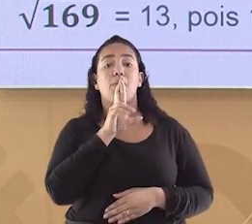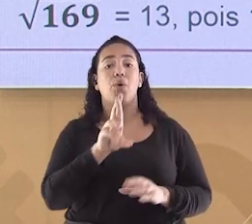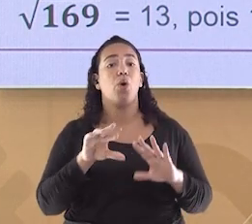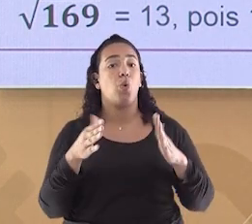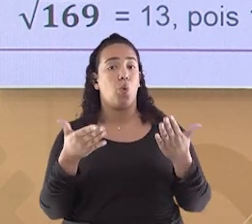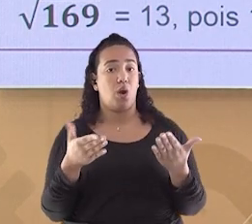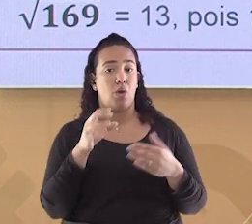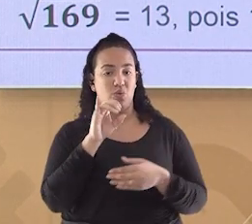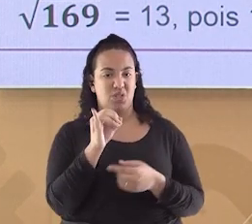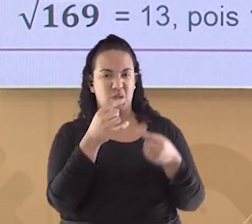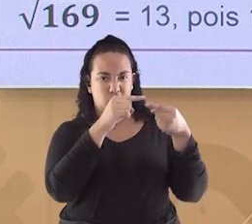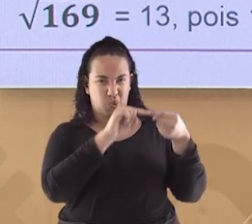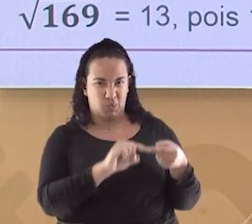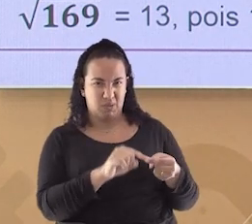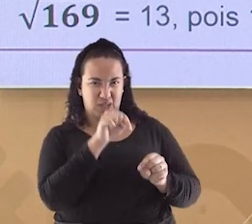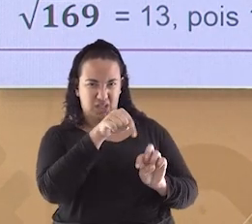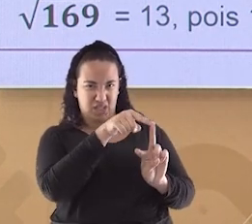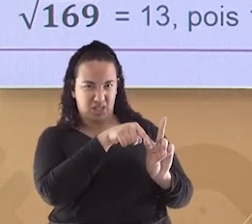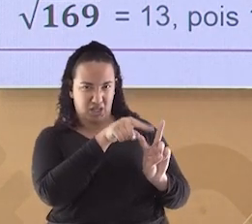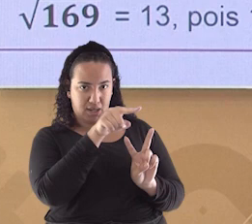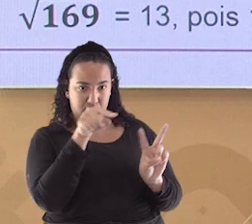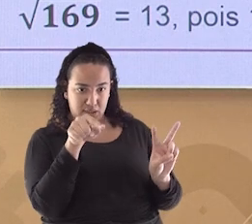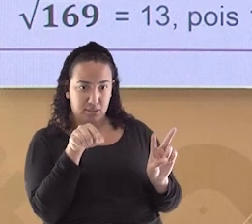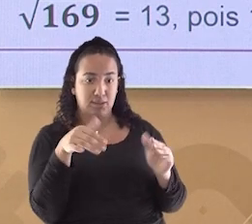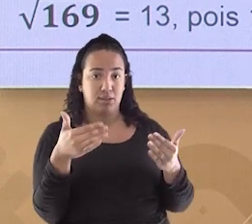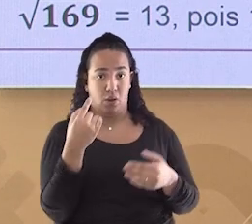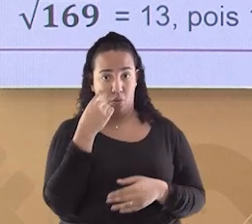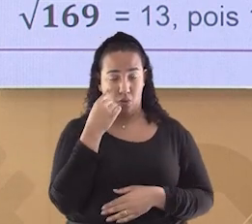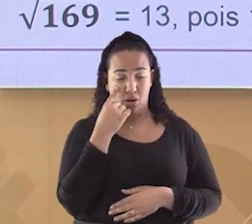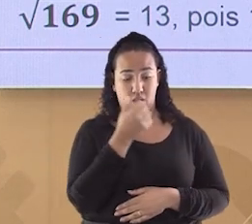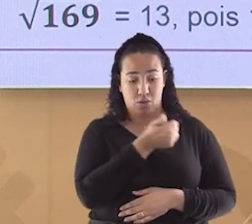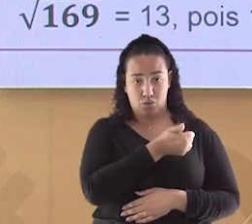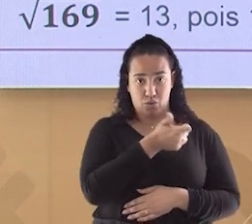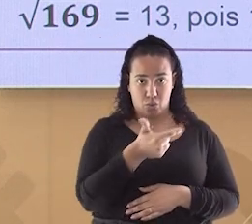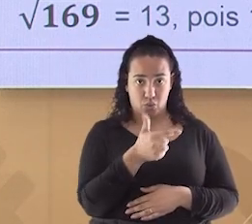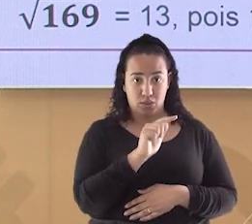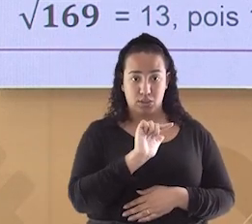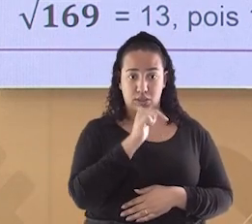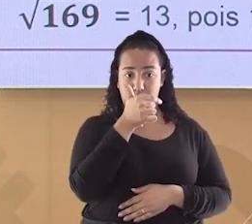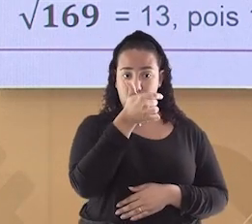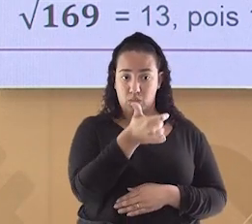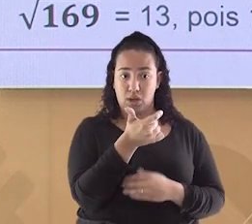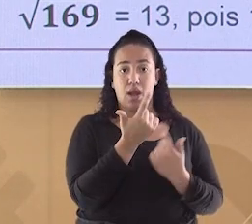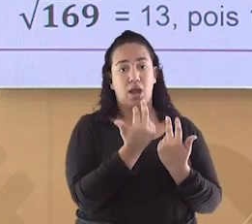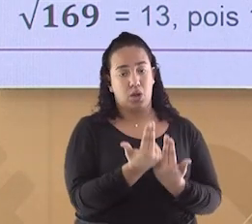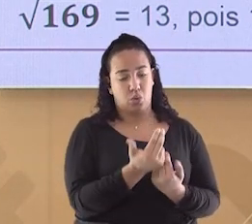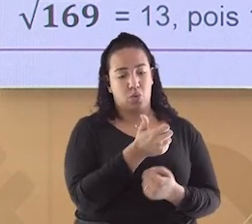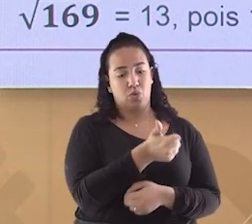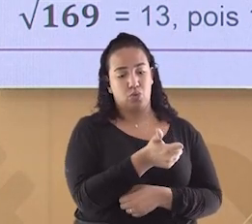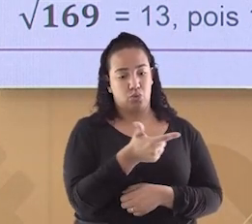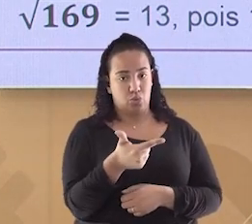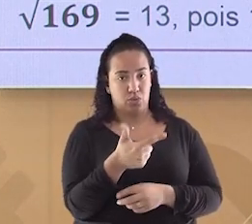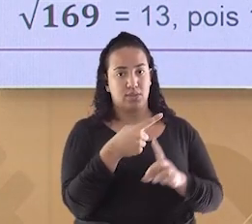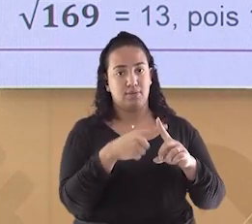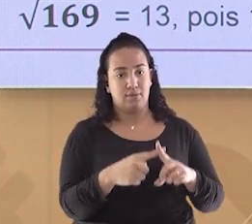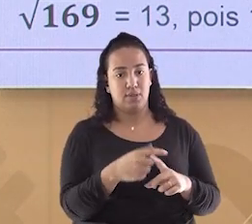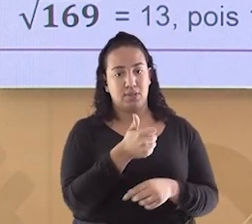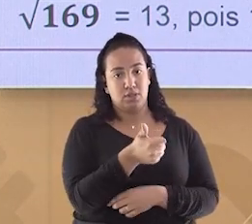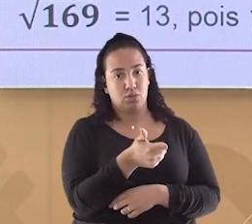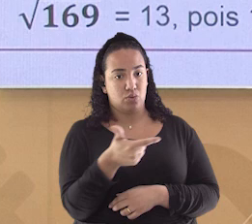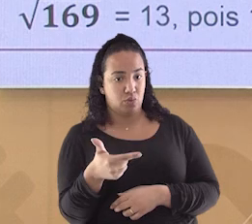no 169? Fazendo 12 ao quadrado, que é a mesma coisa que 12 vezes